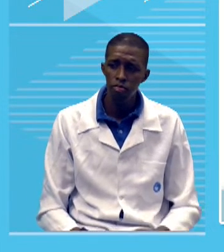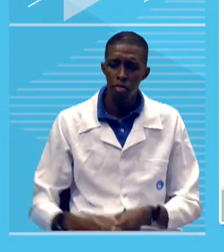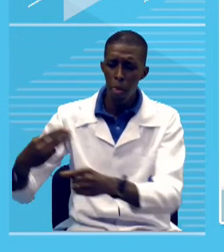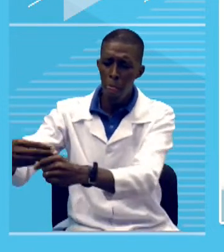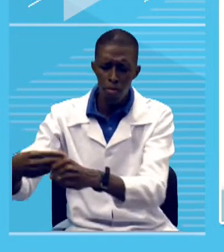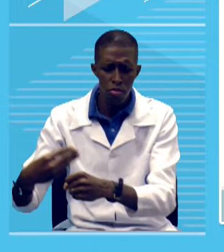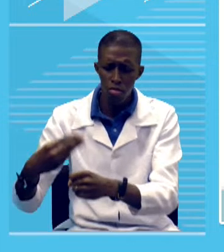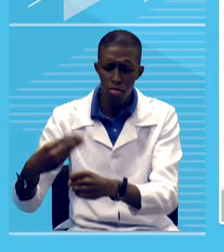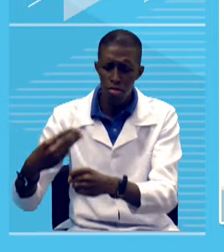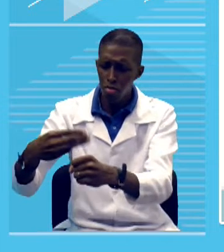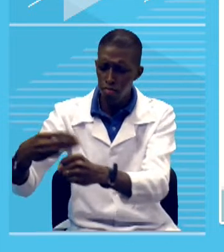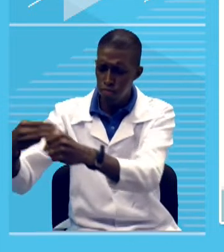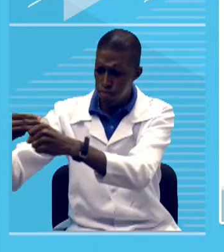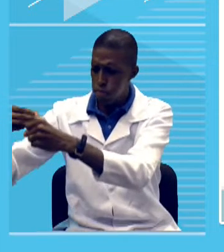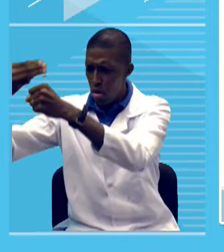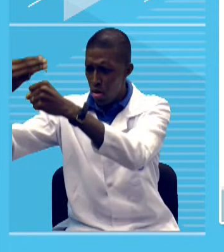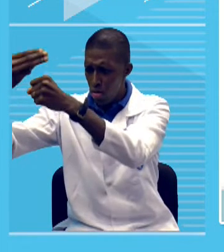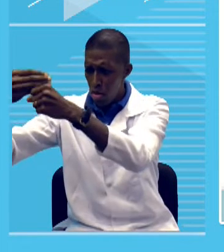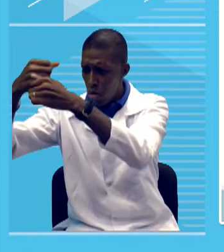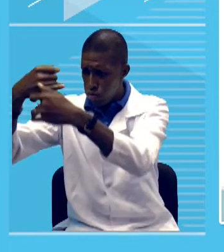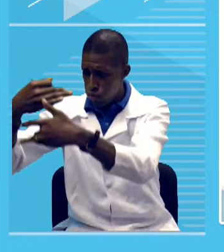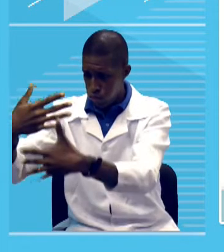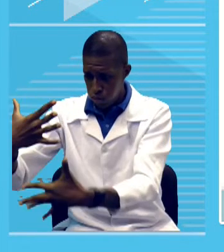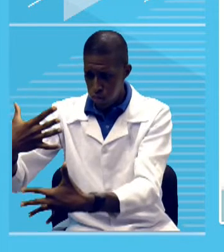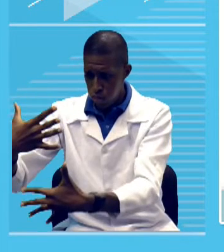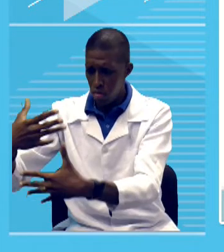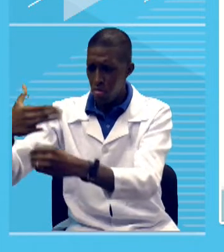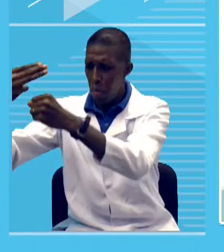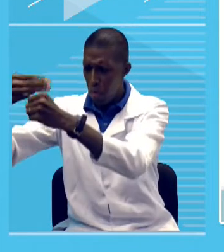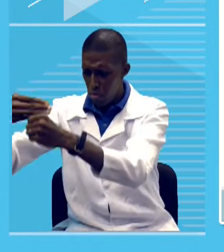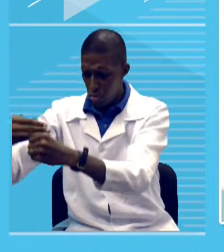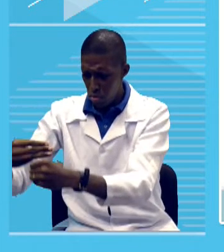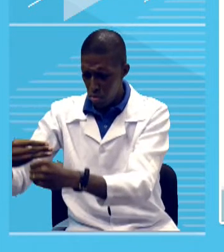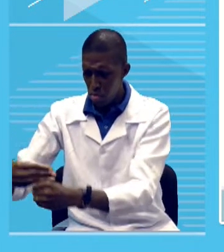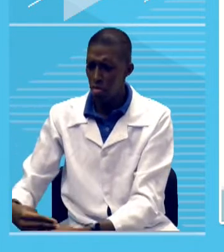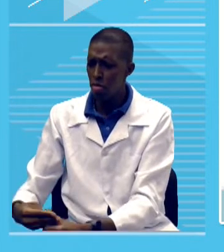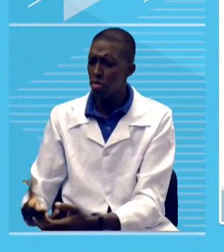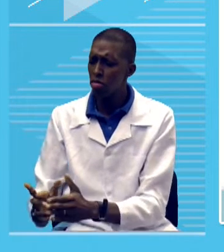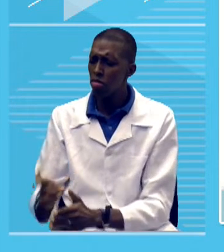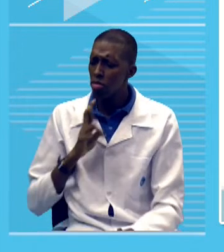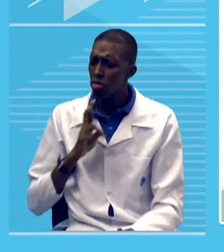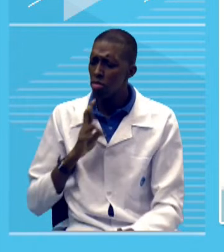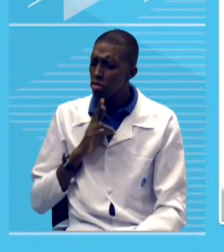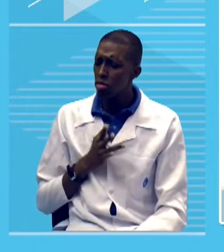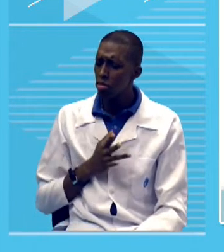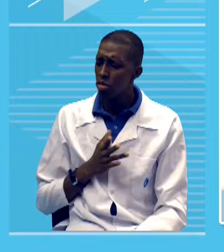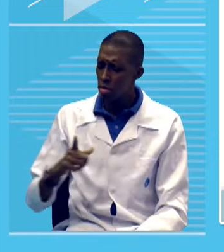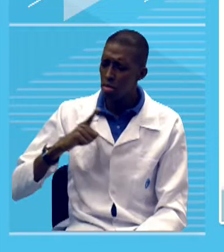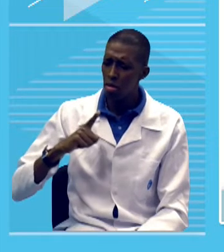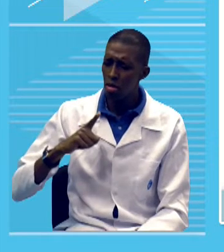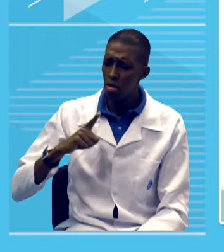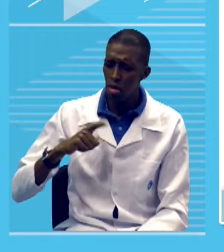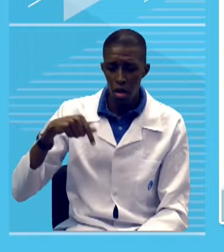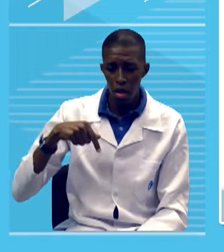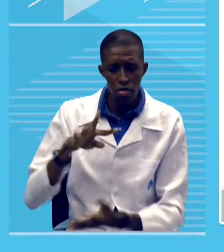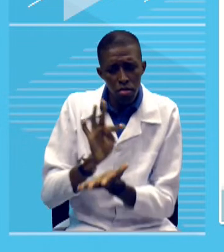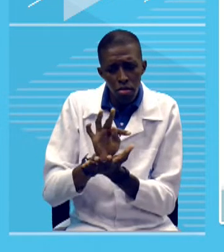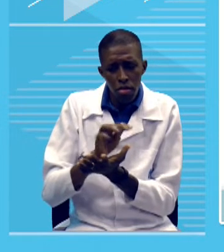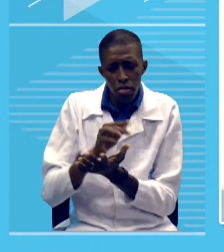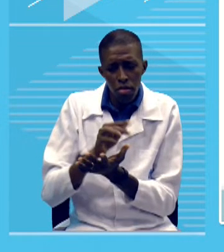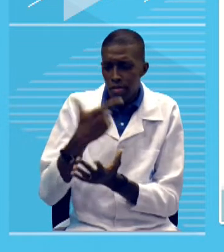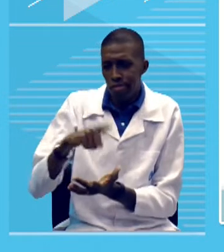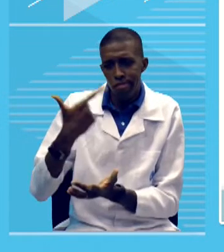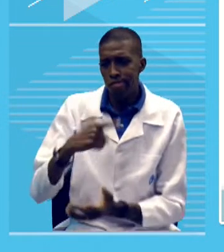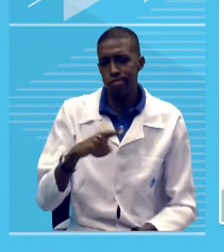Antônio Lisboa que foi lá apareceu tem algum aerogerador na cidade de vocês em Teresina não tem